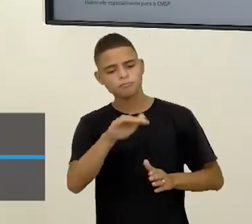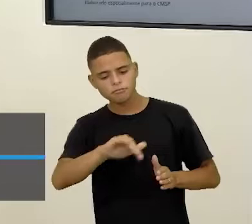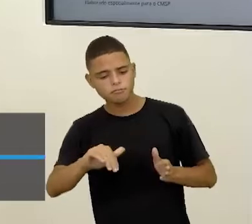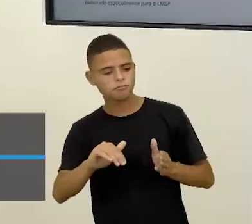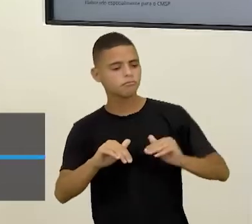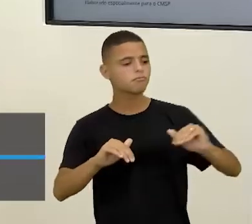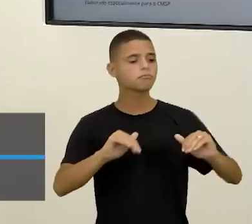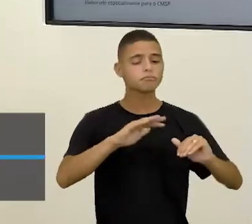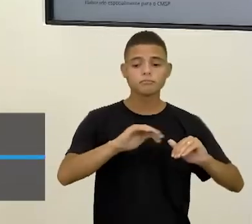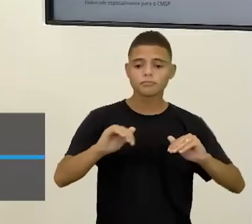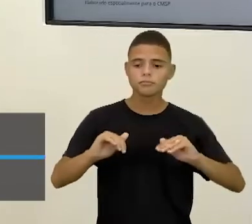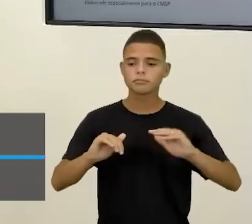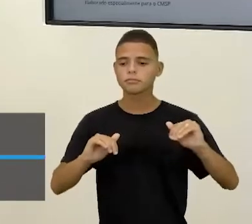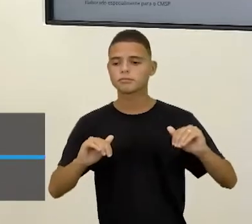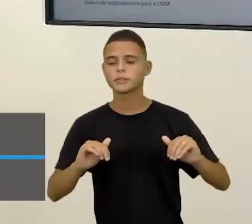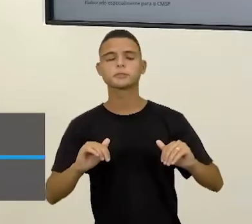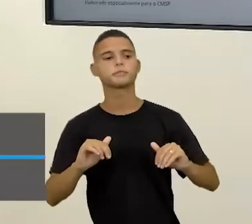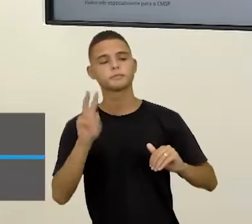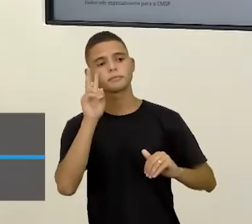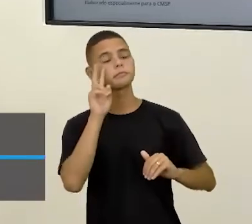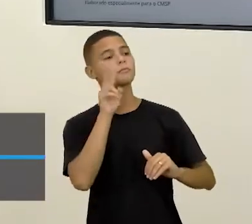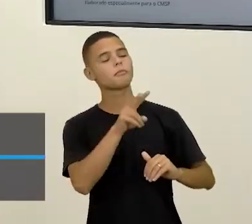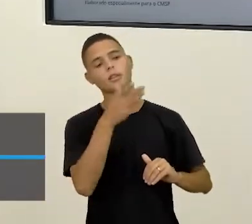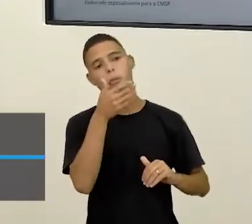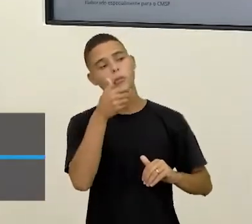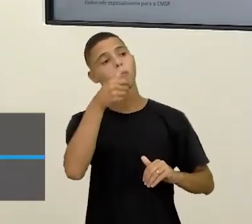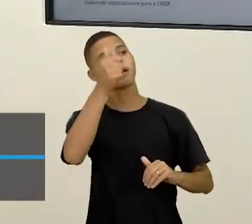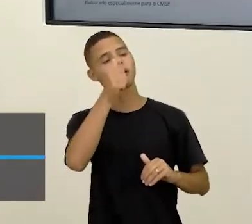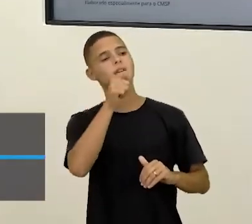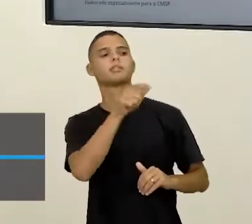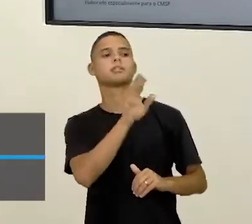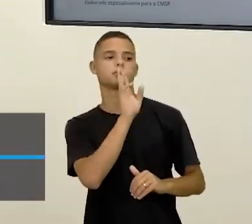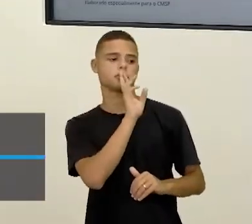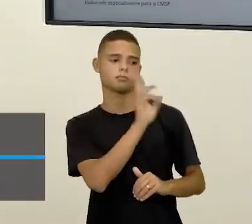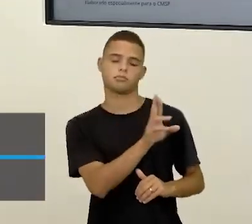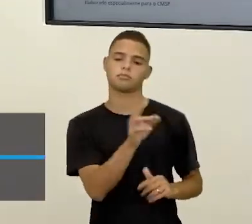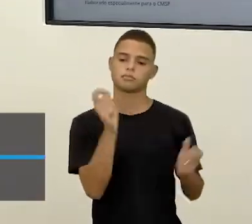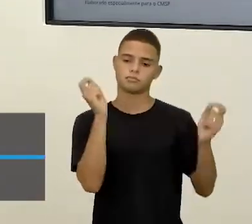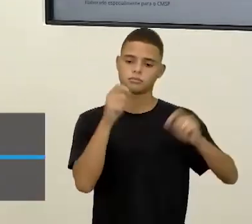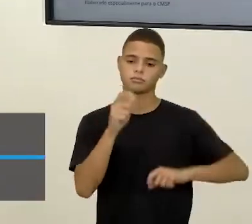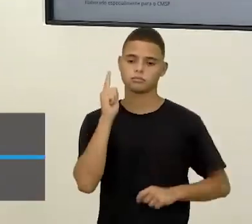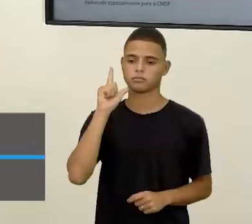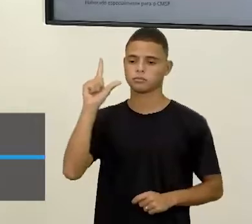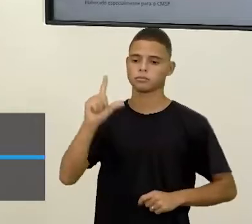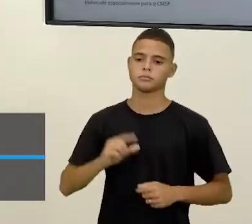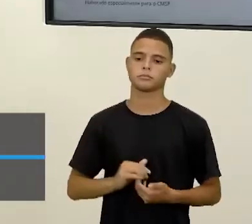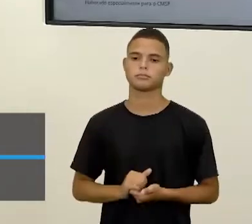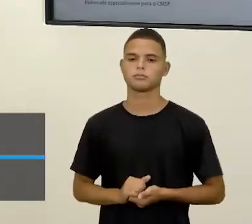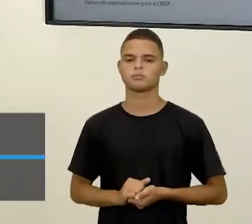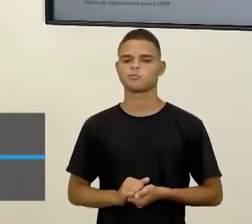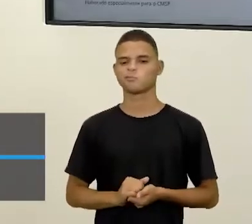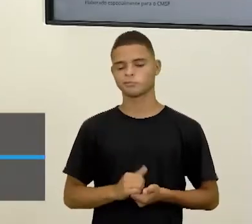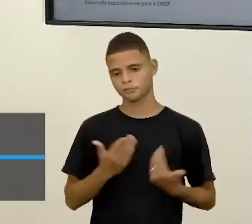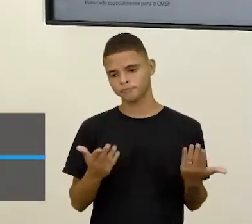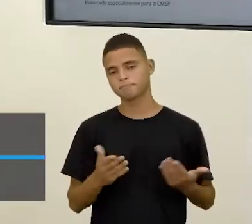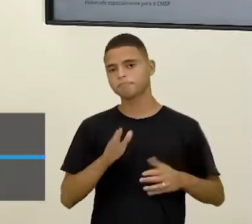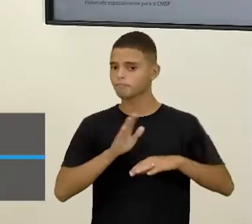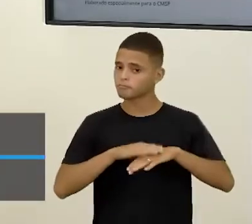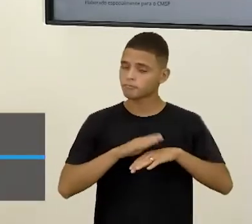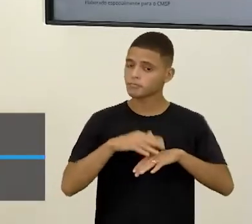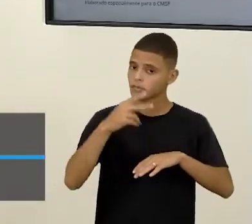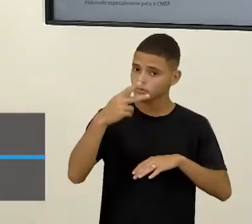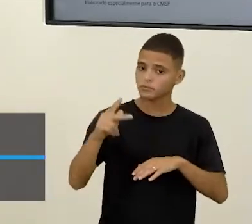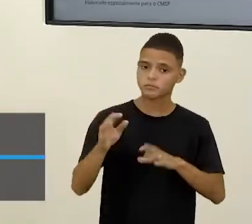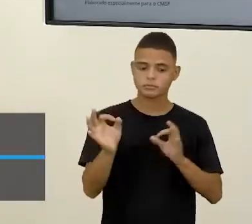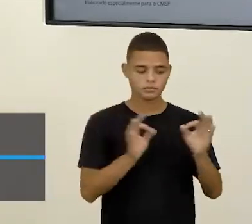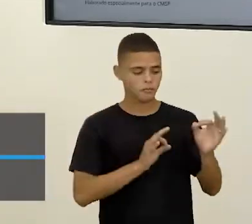esses fluxogramas, eles são uma ajuda muito visual na hora que você for justamente, né, entender o que está acontecendo. Então, faça uso ou até monte,